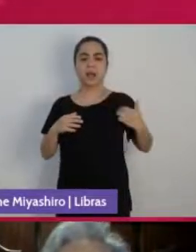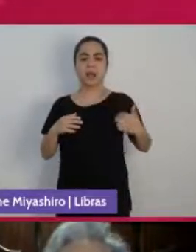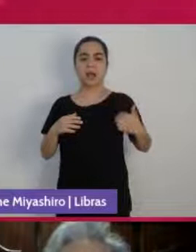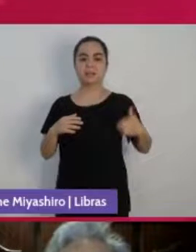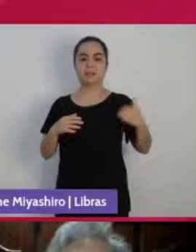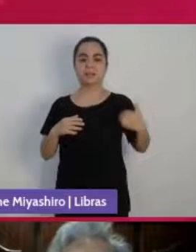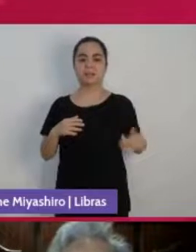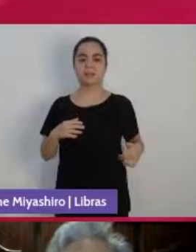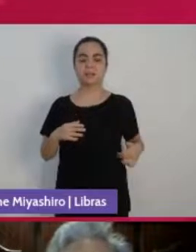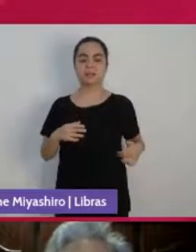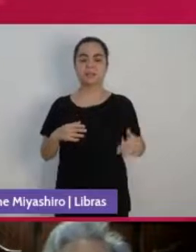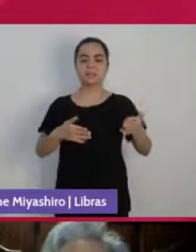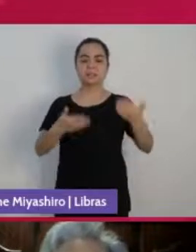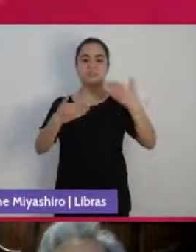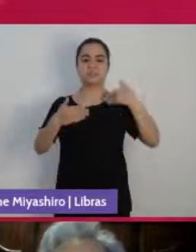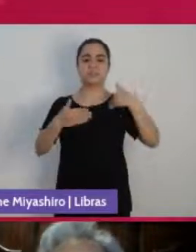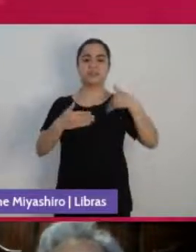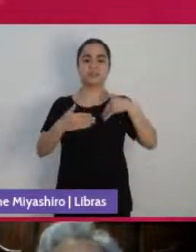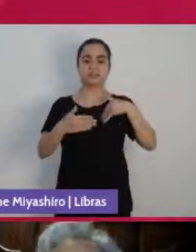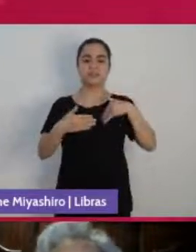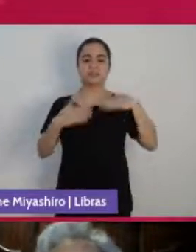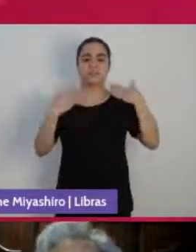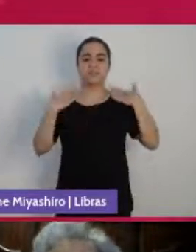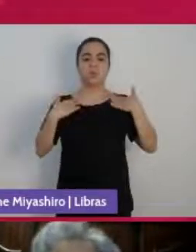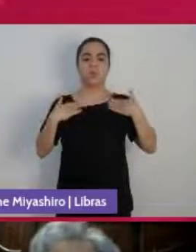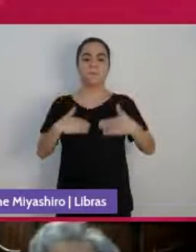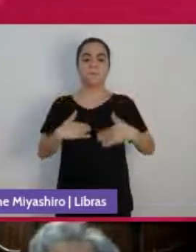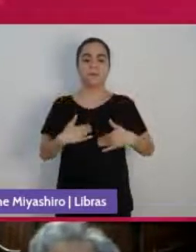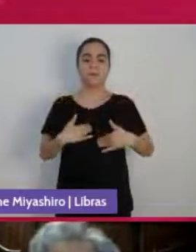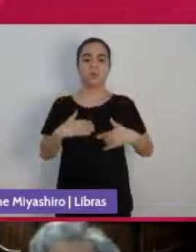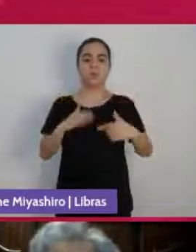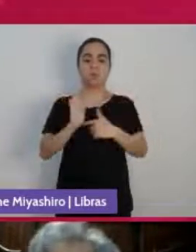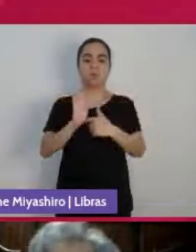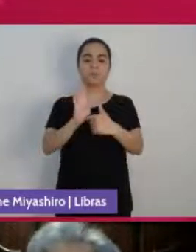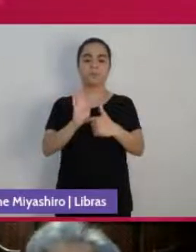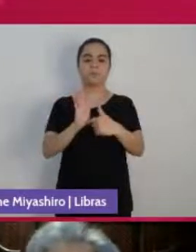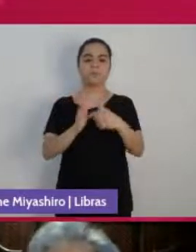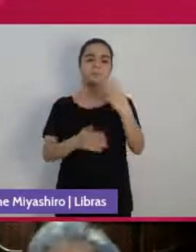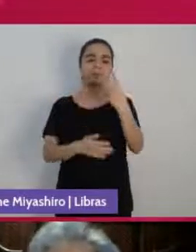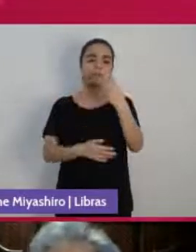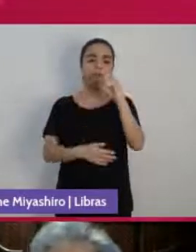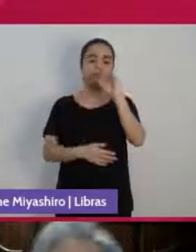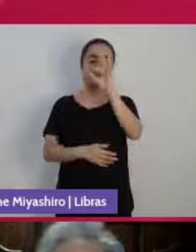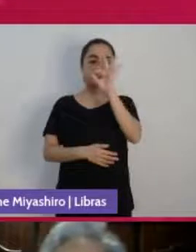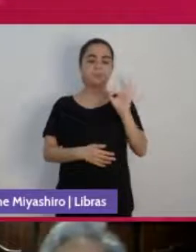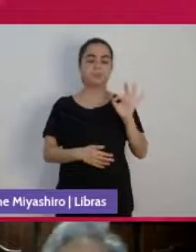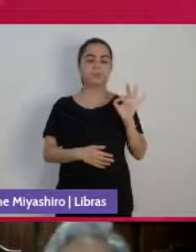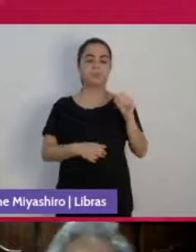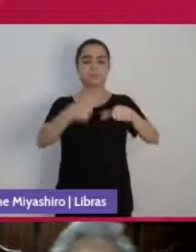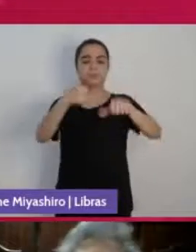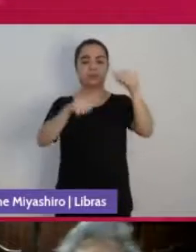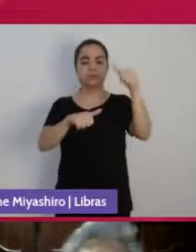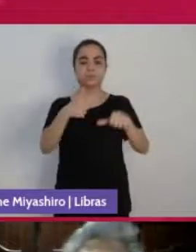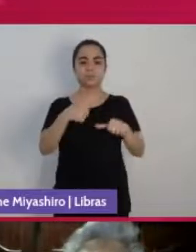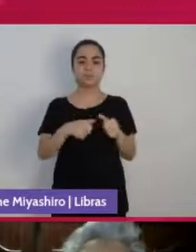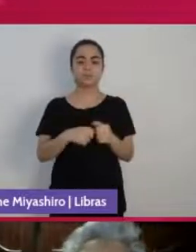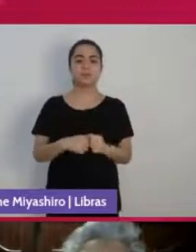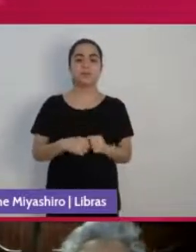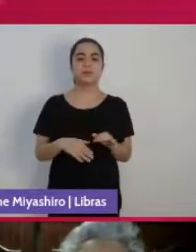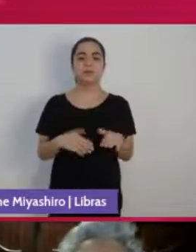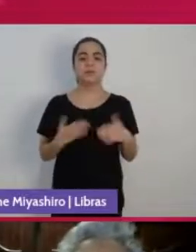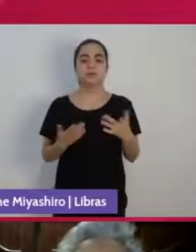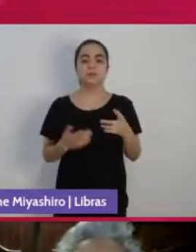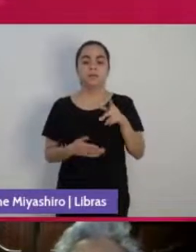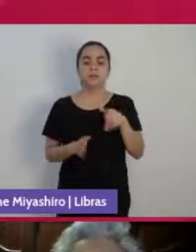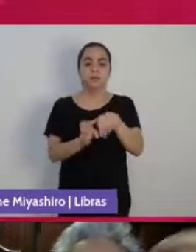glandular, e o peitoral vai aparecer em 30% dos exames, tá? Então, o que eu falo para